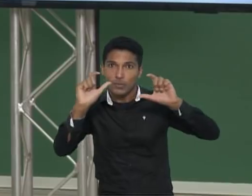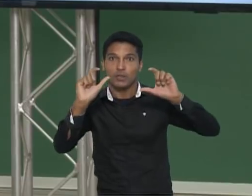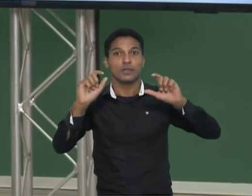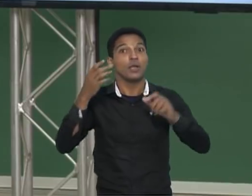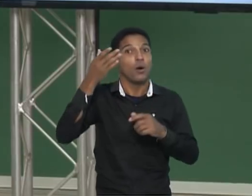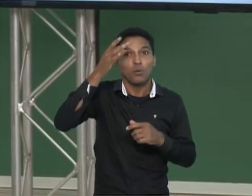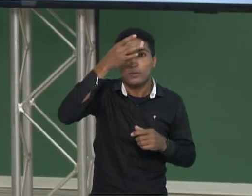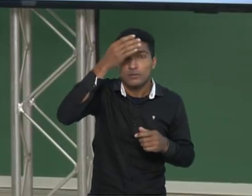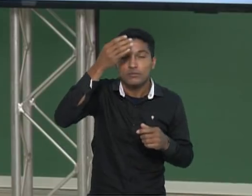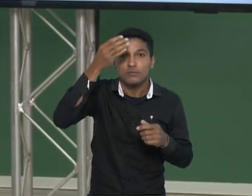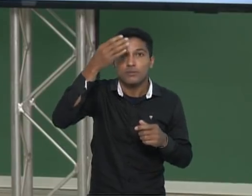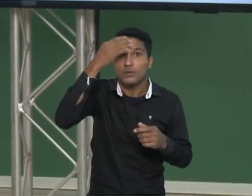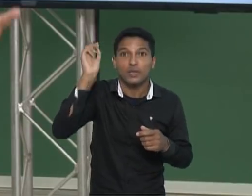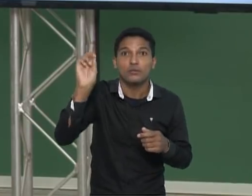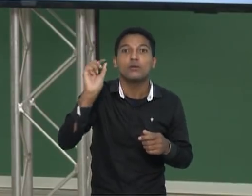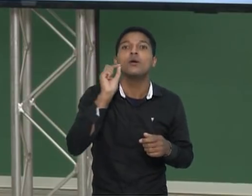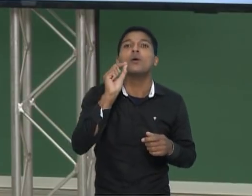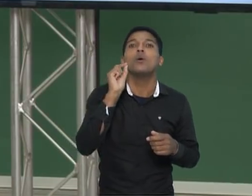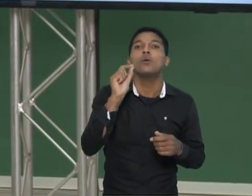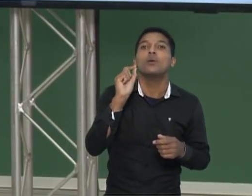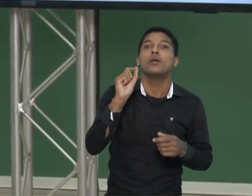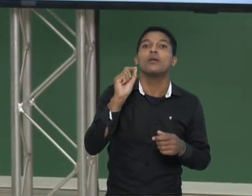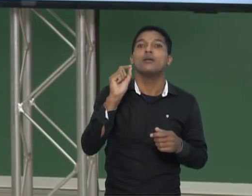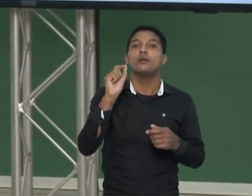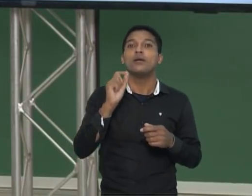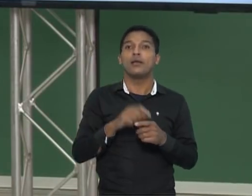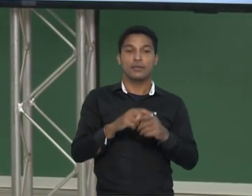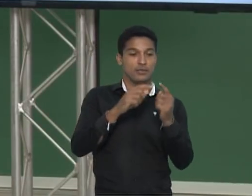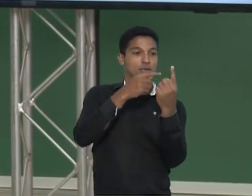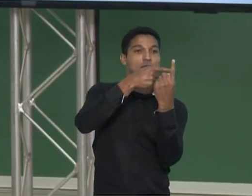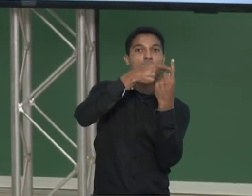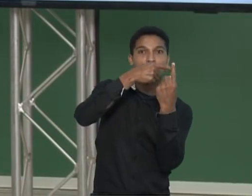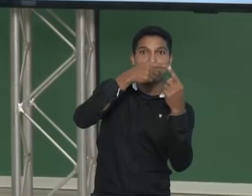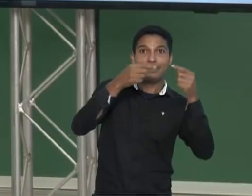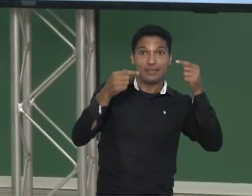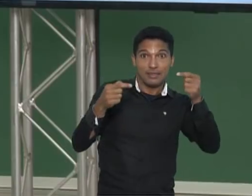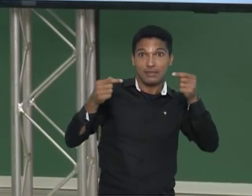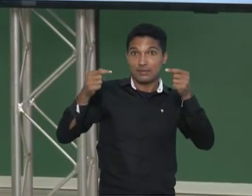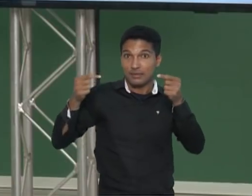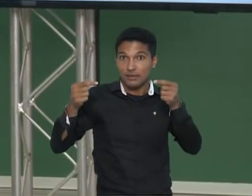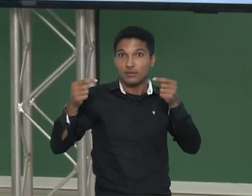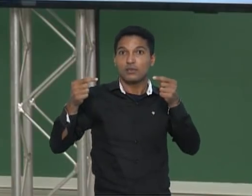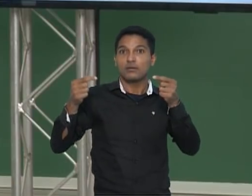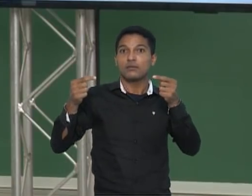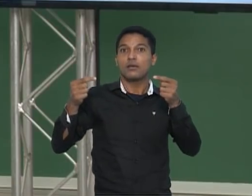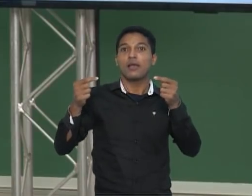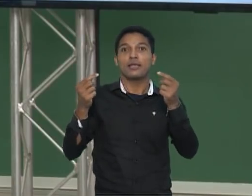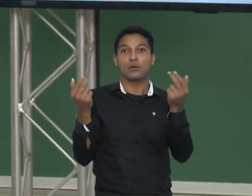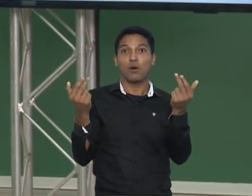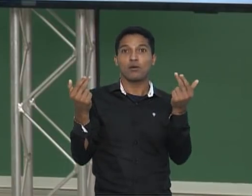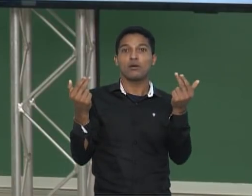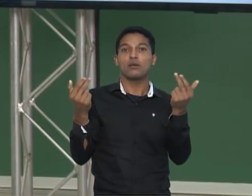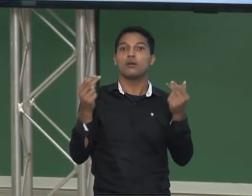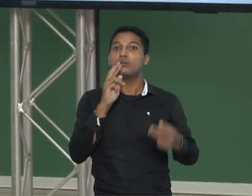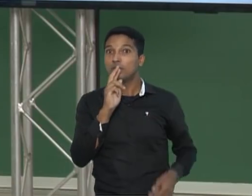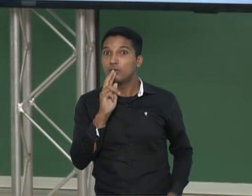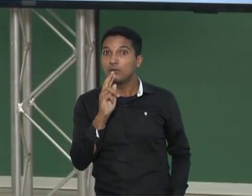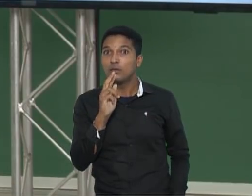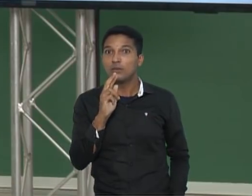Então, sinais iguais na matemática, na multiplicação, negativo com negativo, são sinais iguais, o resultado vai